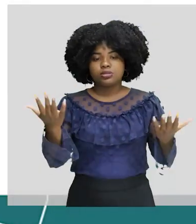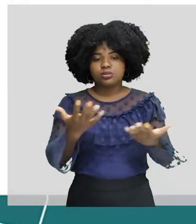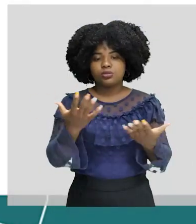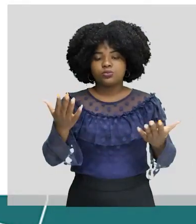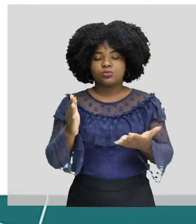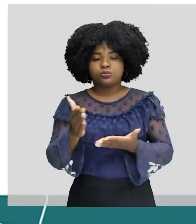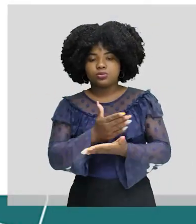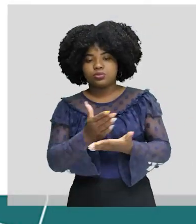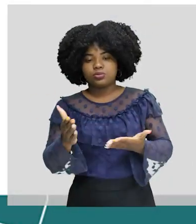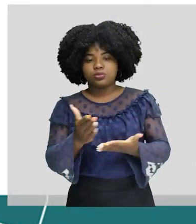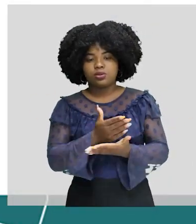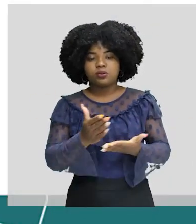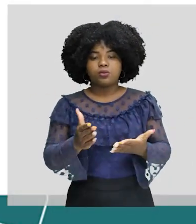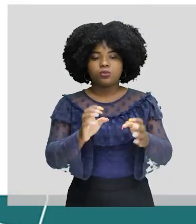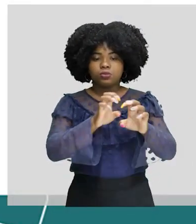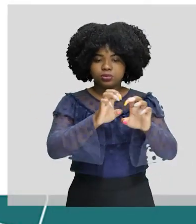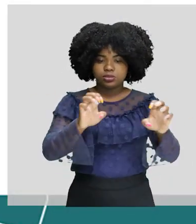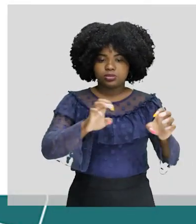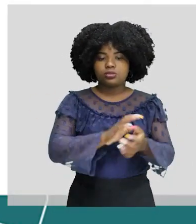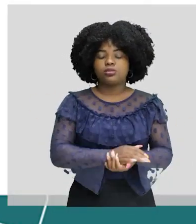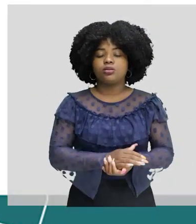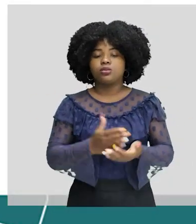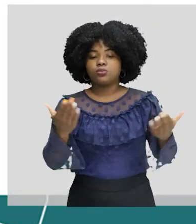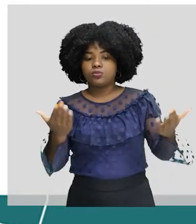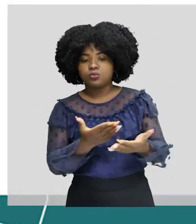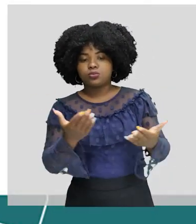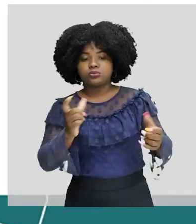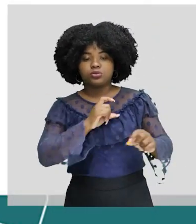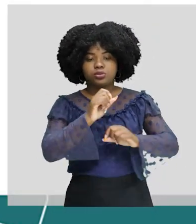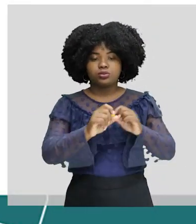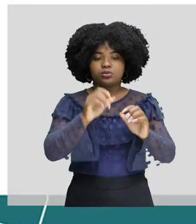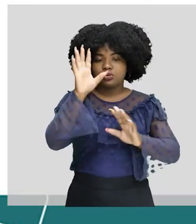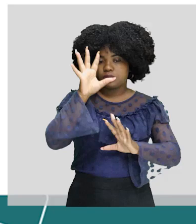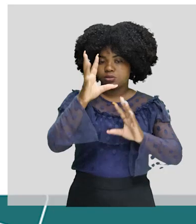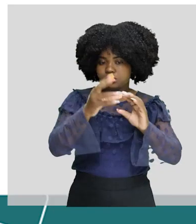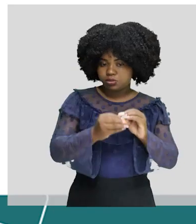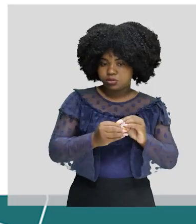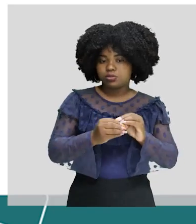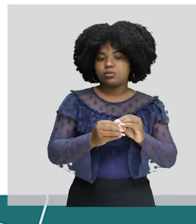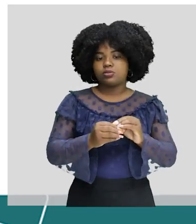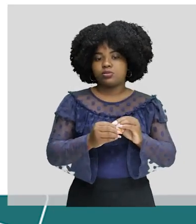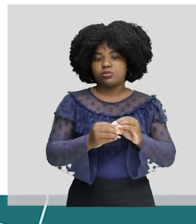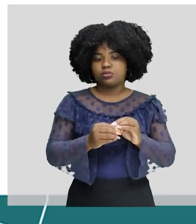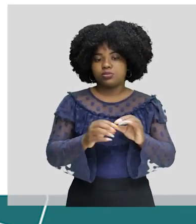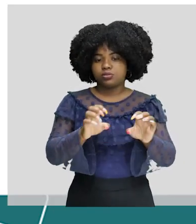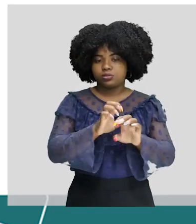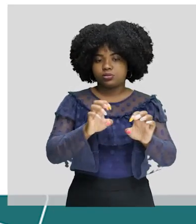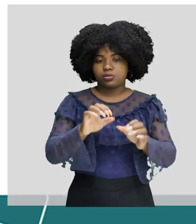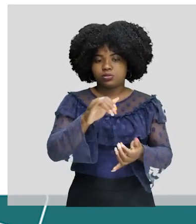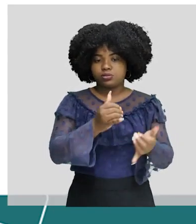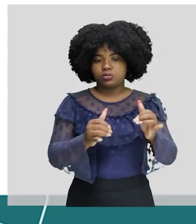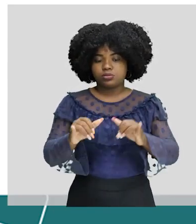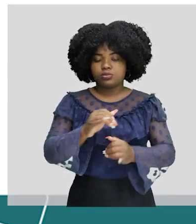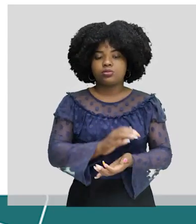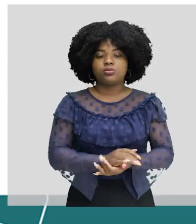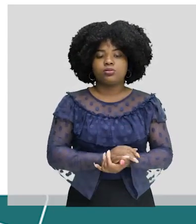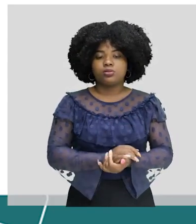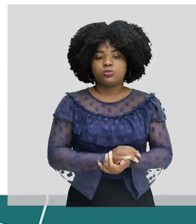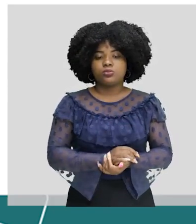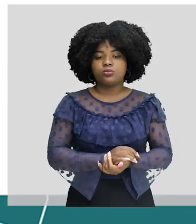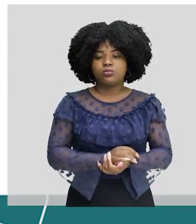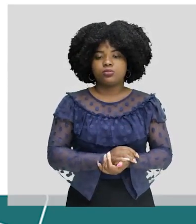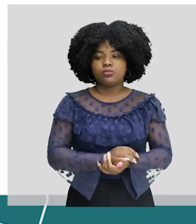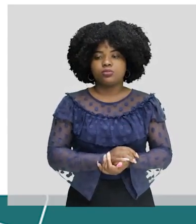nós vamos revisar essas grandezas, revisar os cálculos químicos através da resolução de algumas